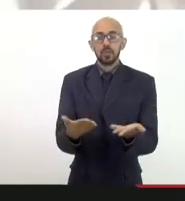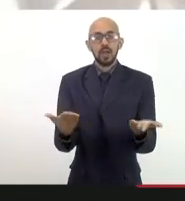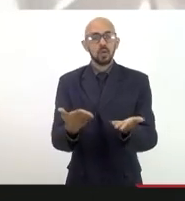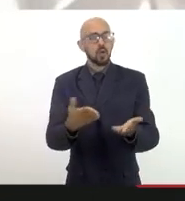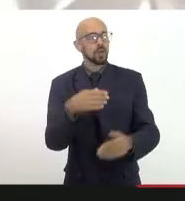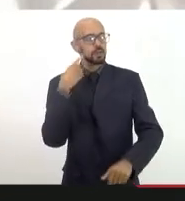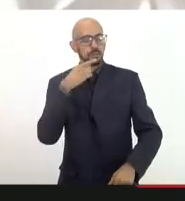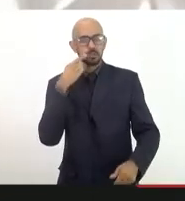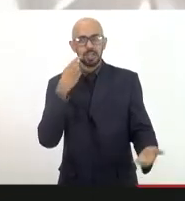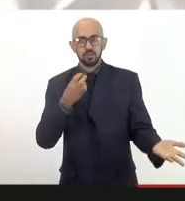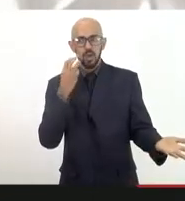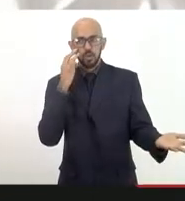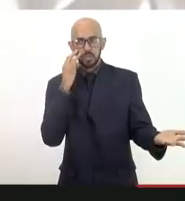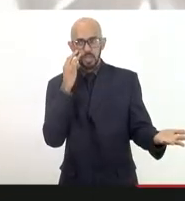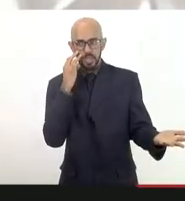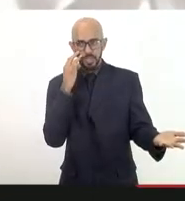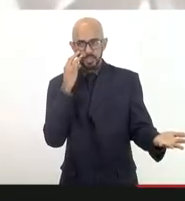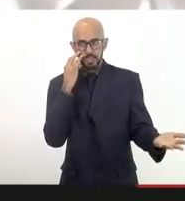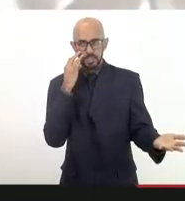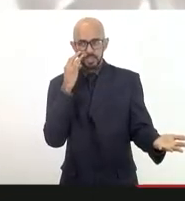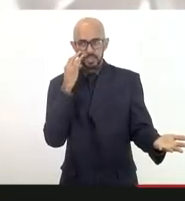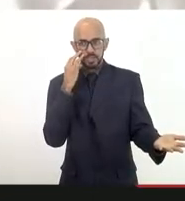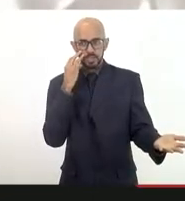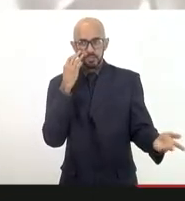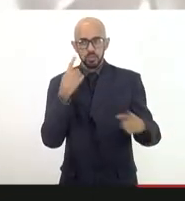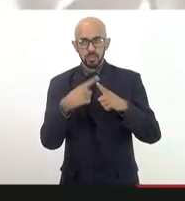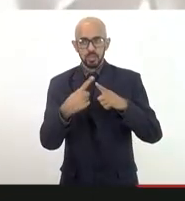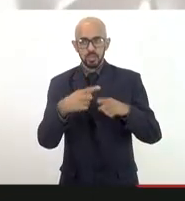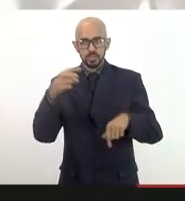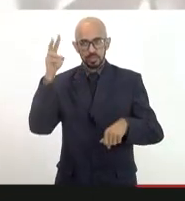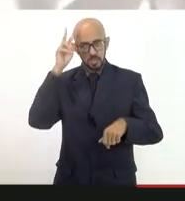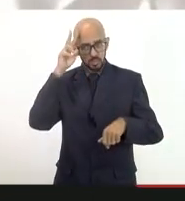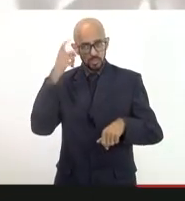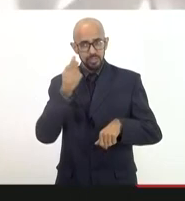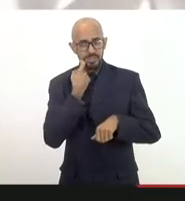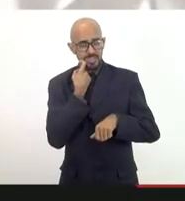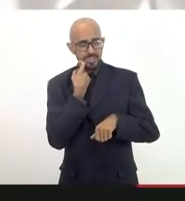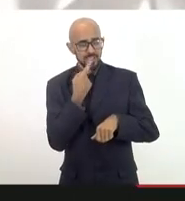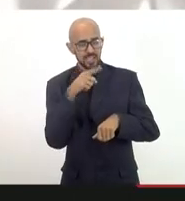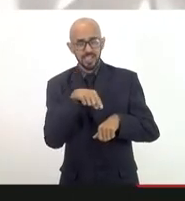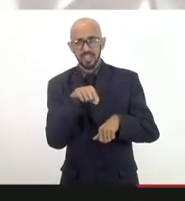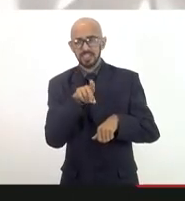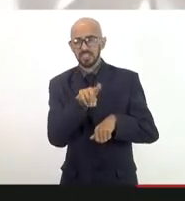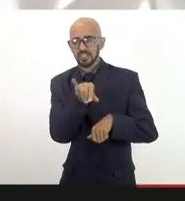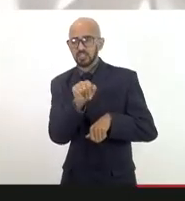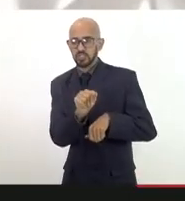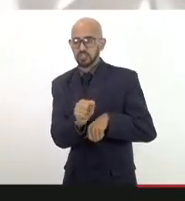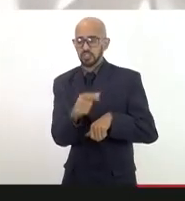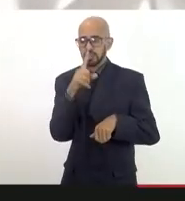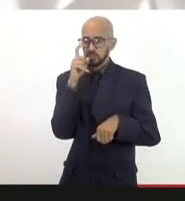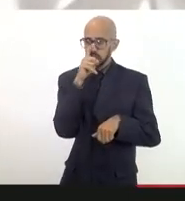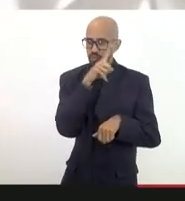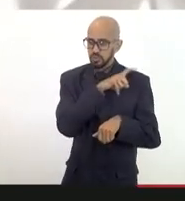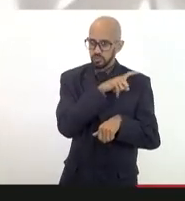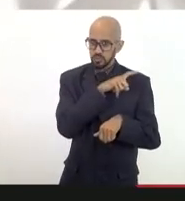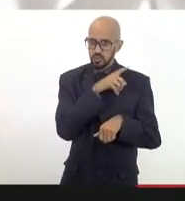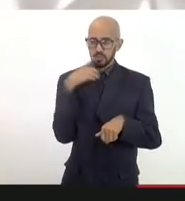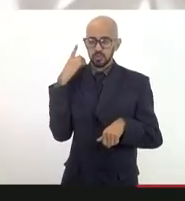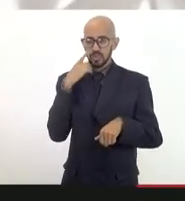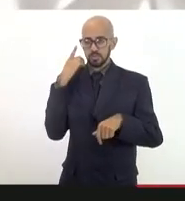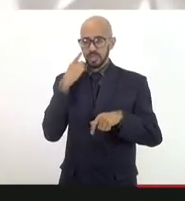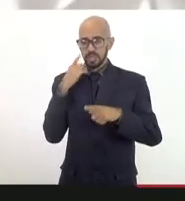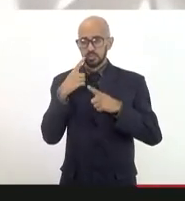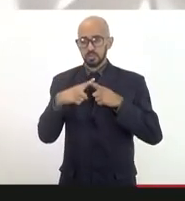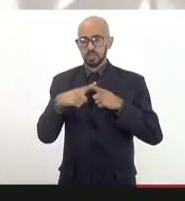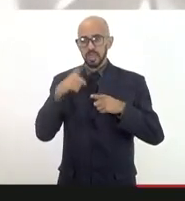Carneiro, que segunda e sexta-feira, sempre dias muito difíceis para os parlamentares, que são os dias que